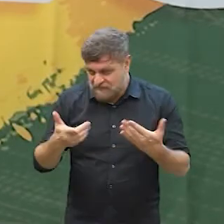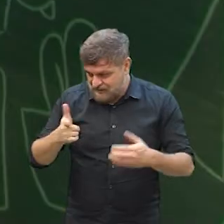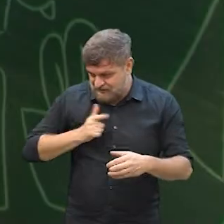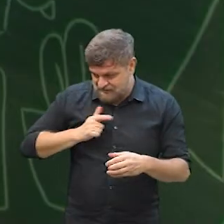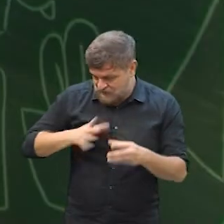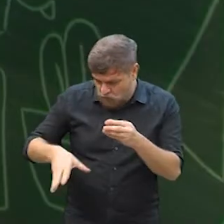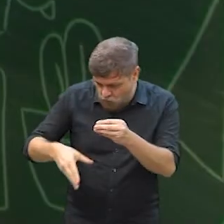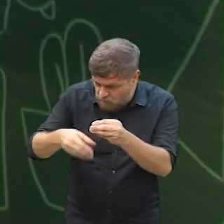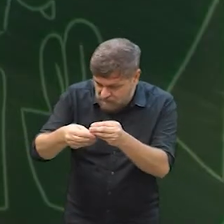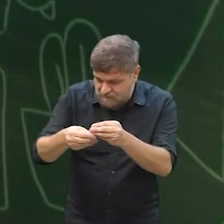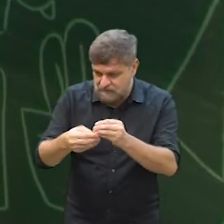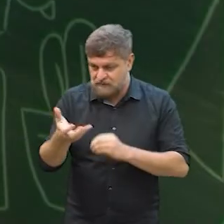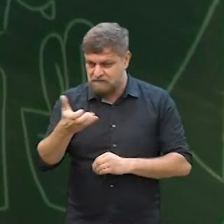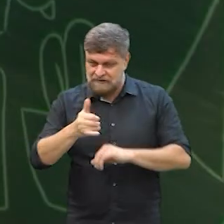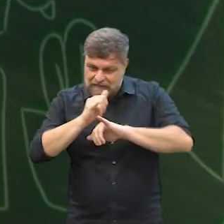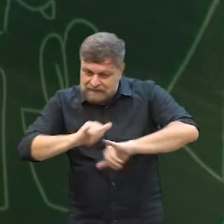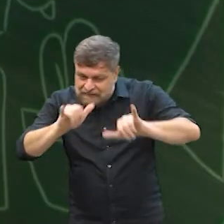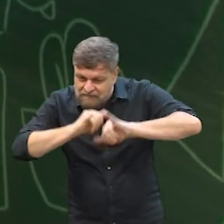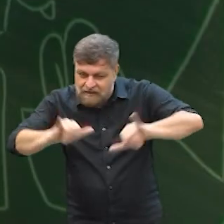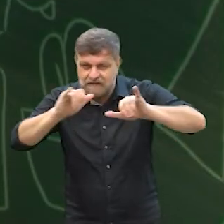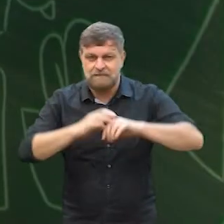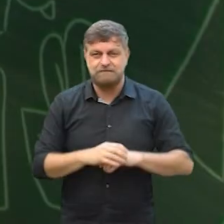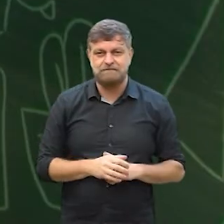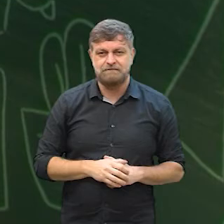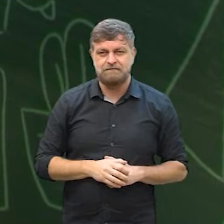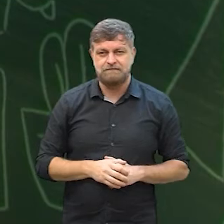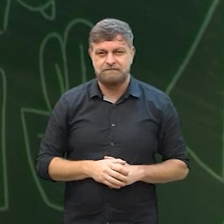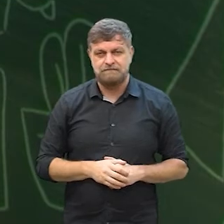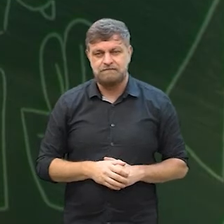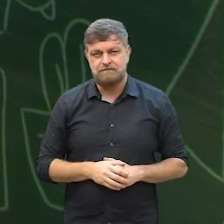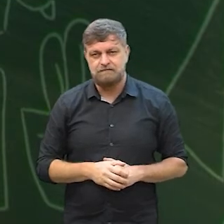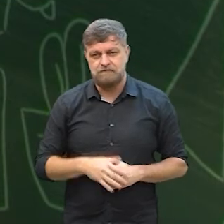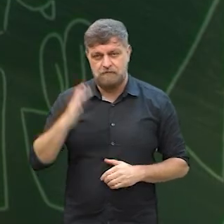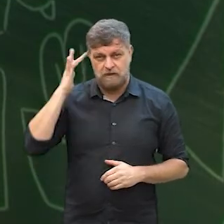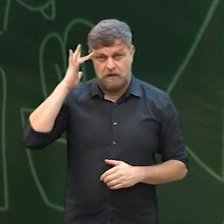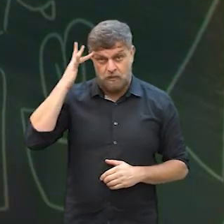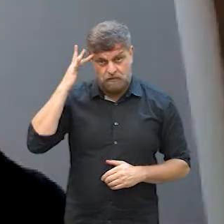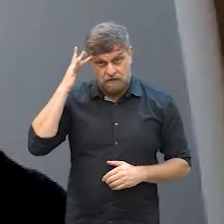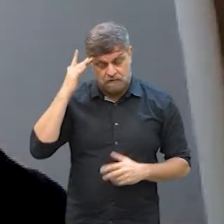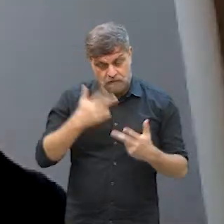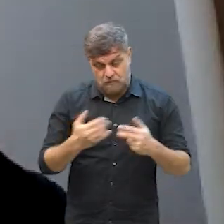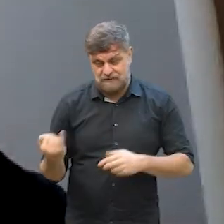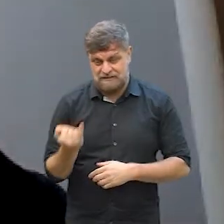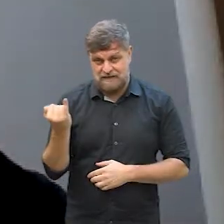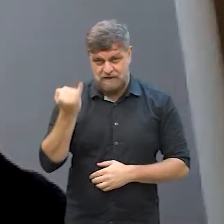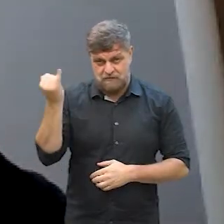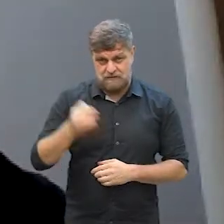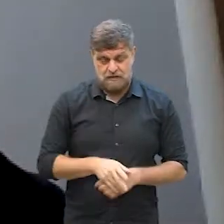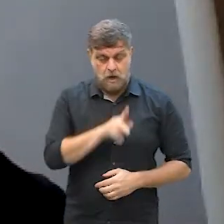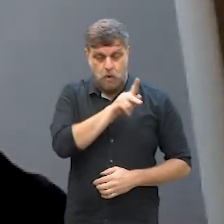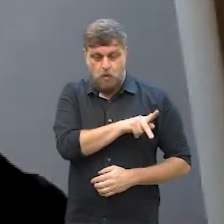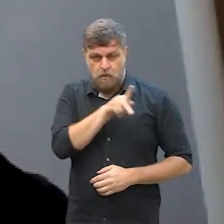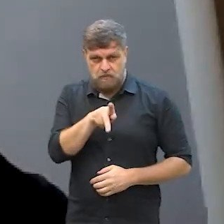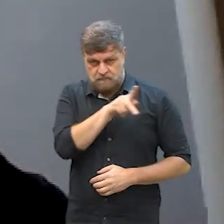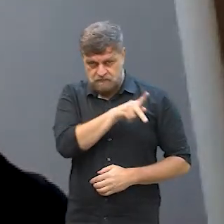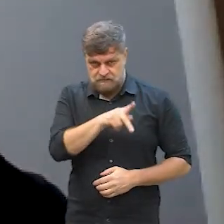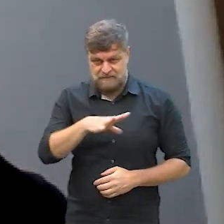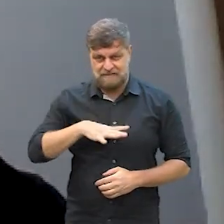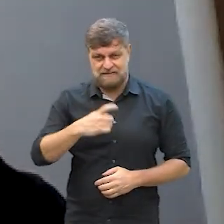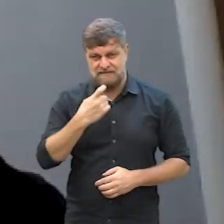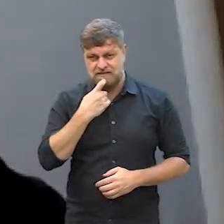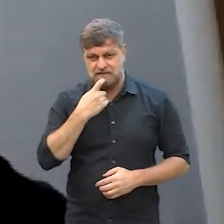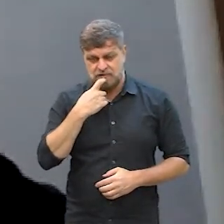Mais alguma coisa que você queira falar a respeito? Eu acho que tem algo muito importante, que é os educadores da